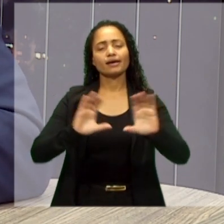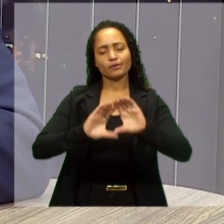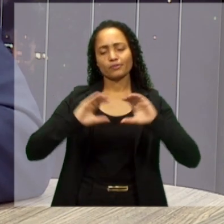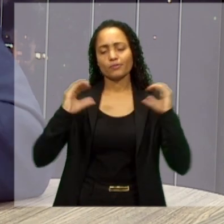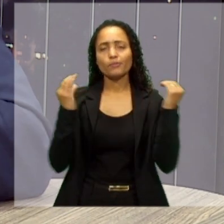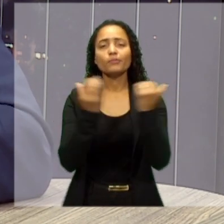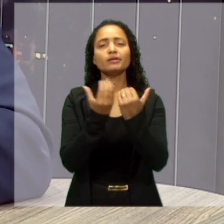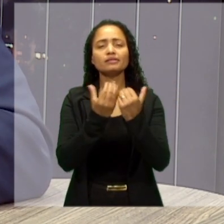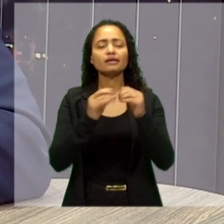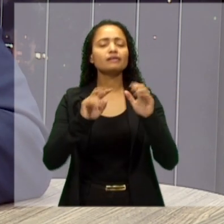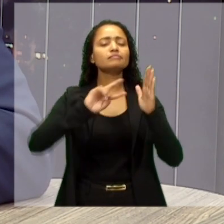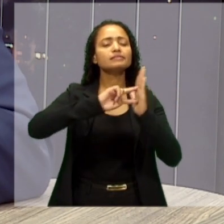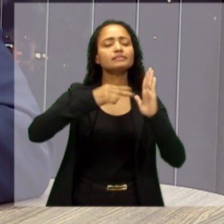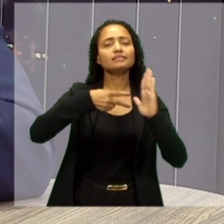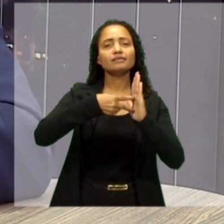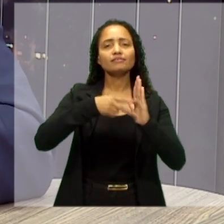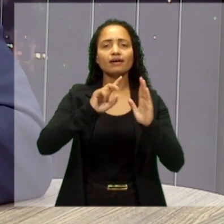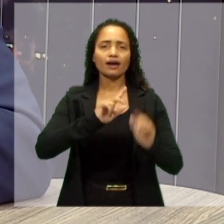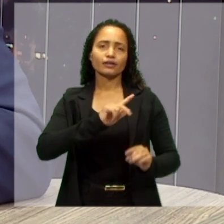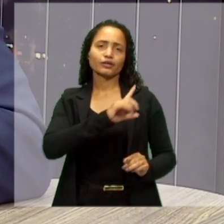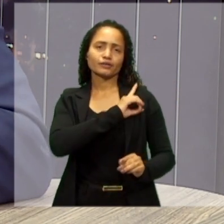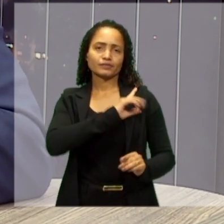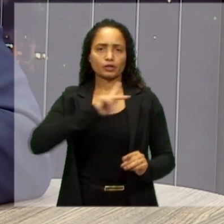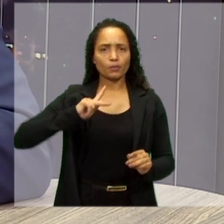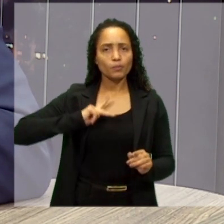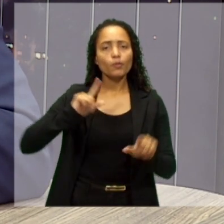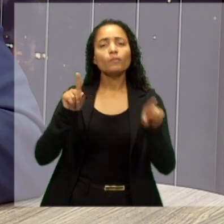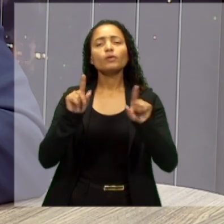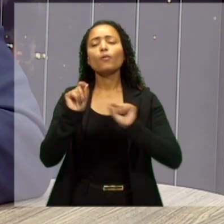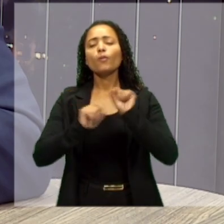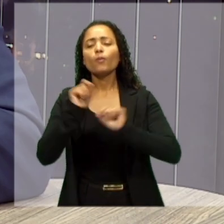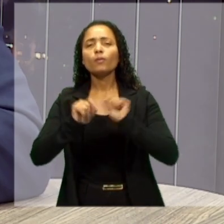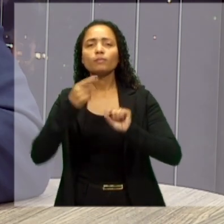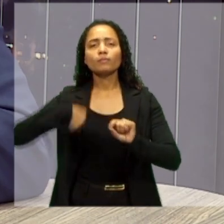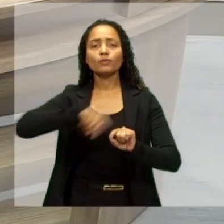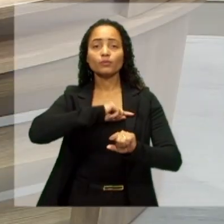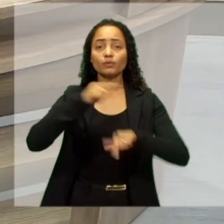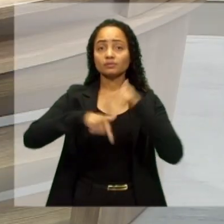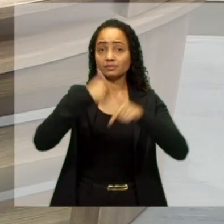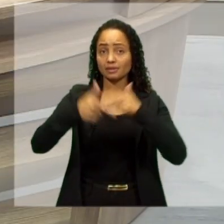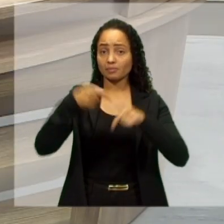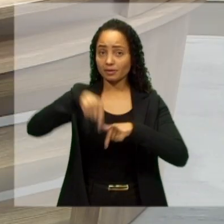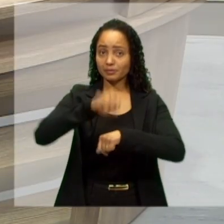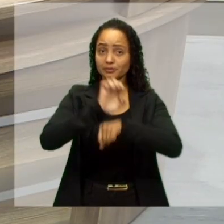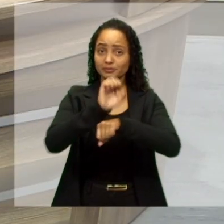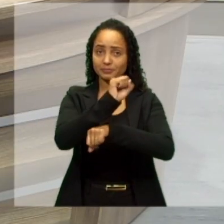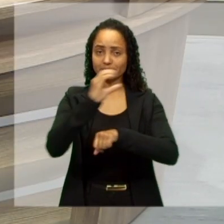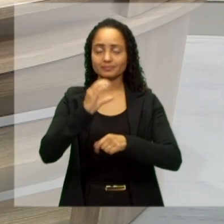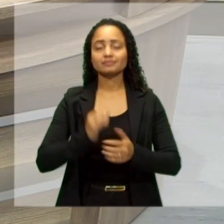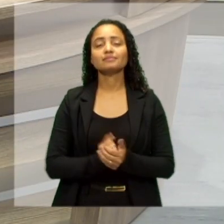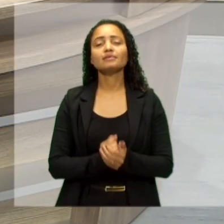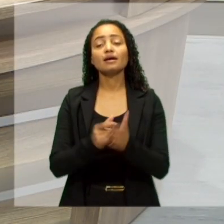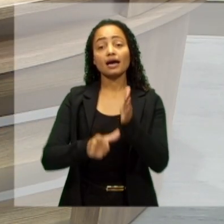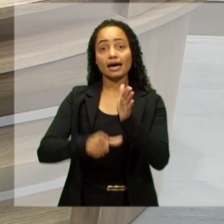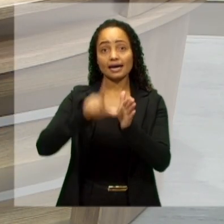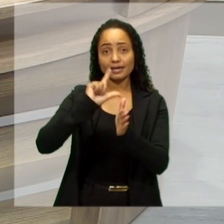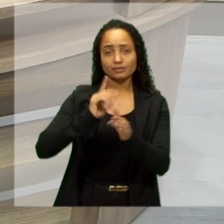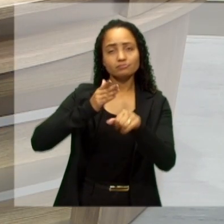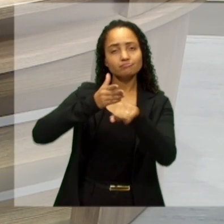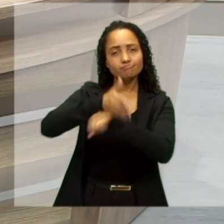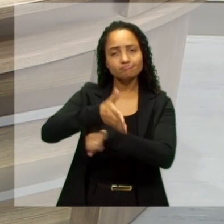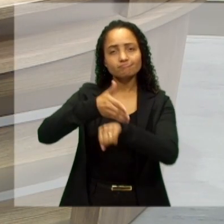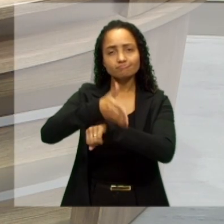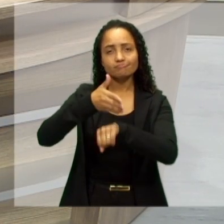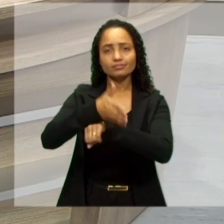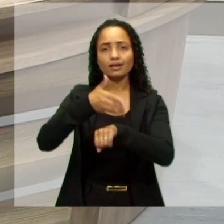Pública, o que a gente faz e como que a gente atua nos casos. Então, antes da gente entrar especificamente, né,